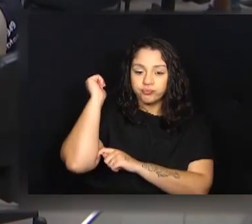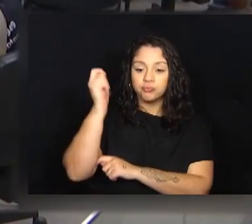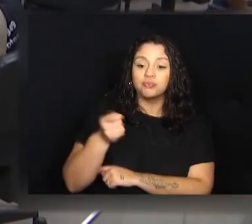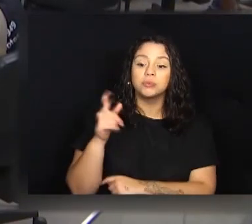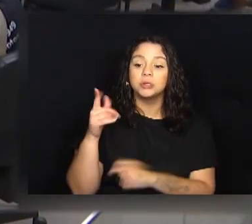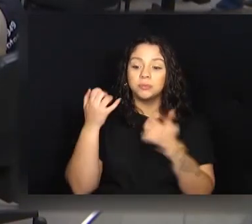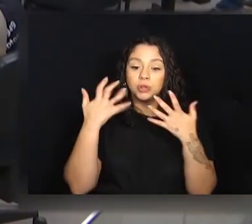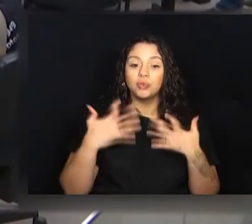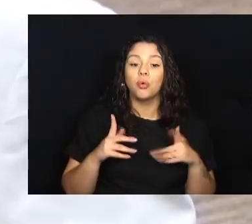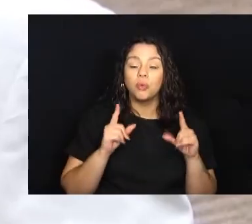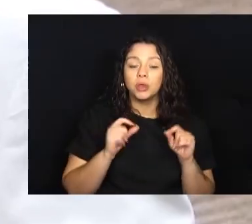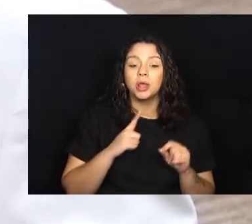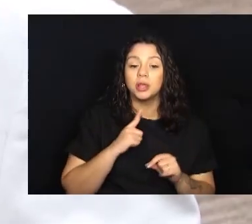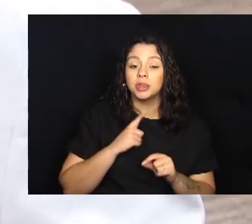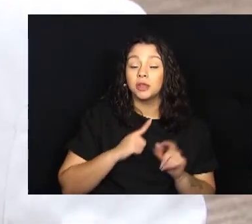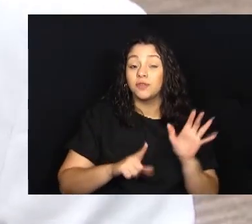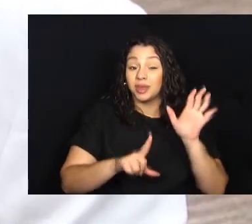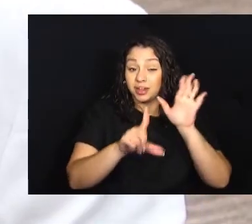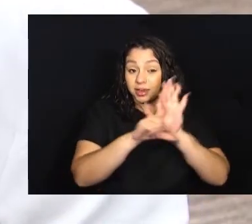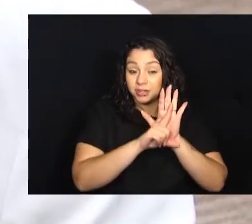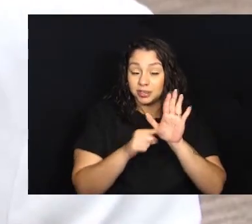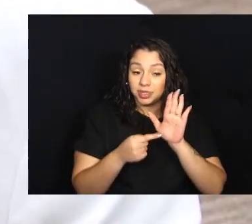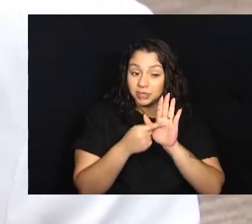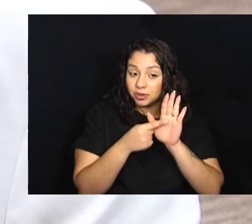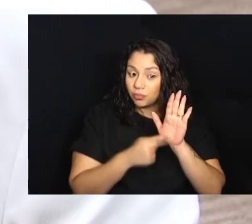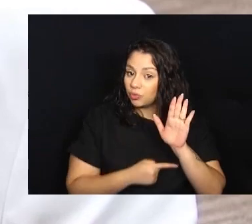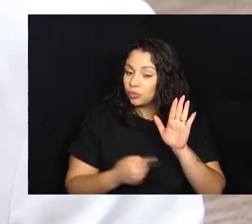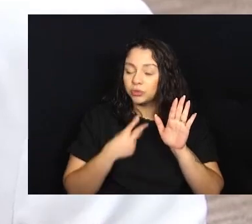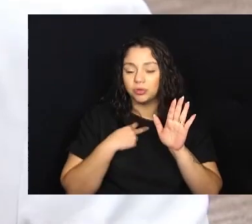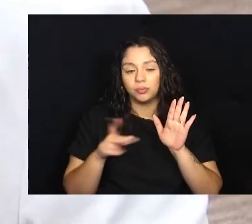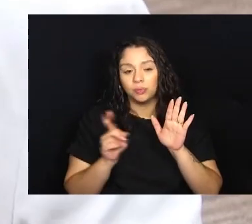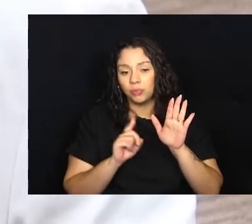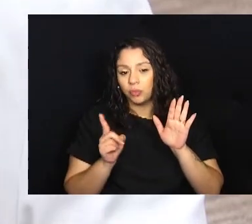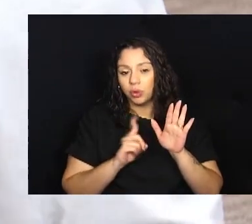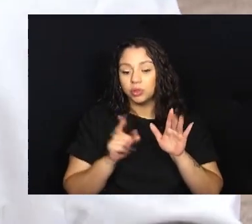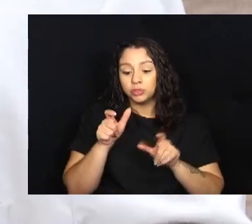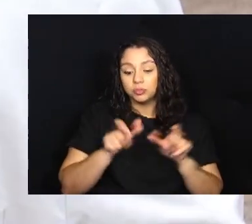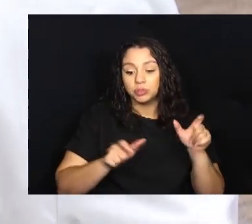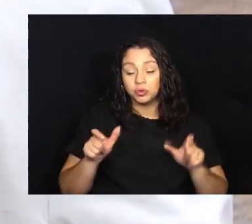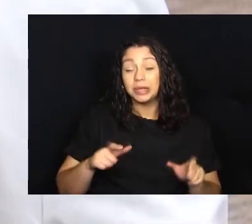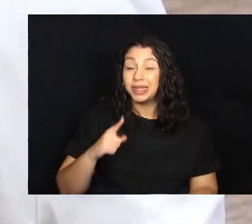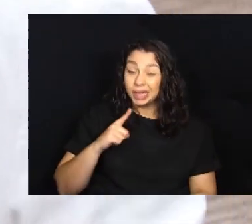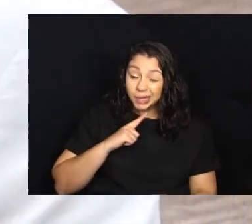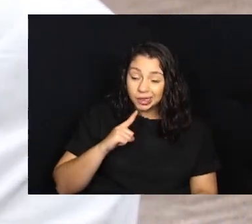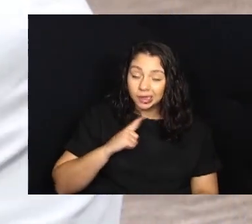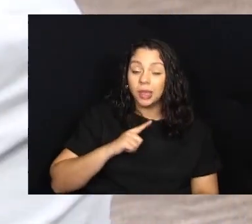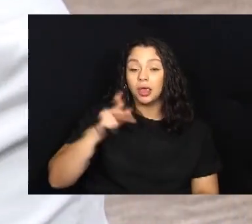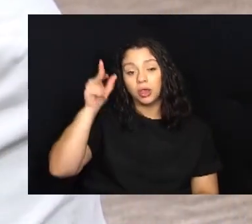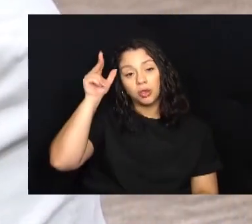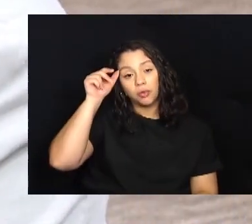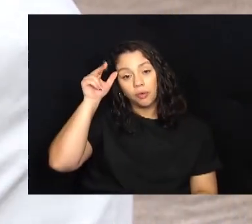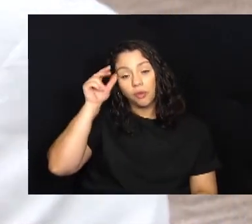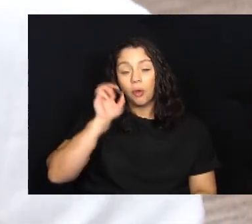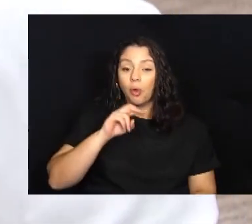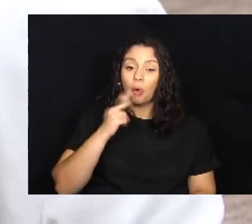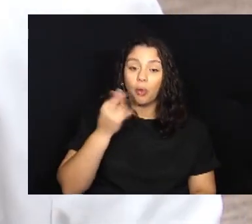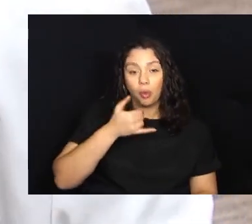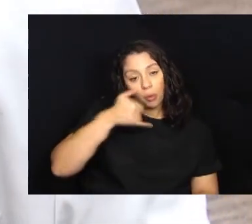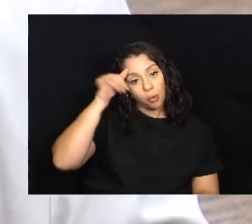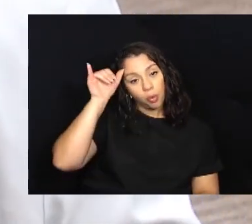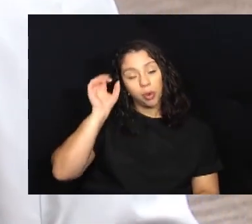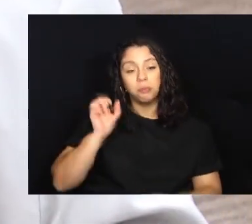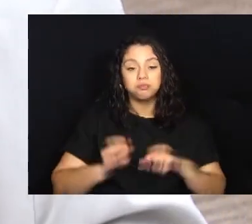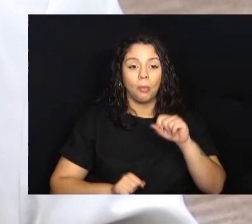ou apartação. Ele explicou que, pela legislação, nem mesmo é permitido aos proprietários de equinos